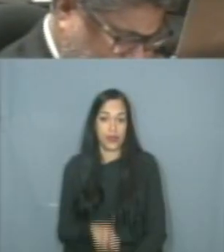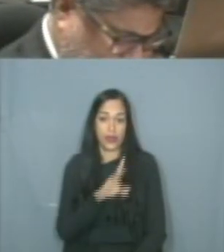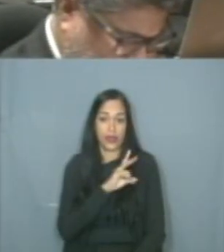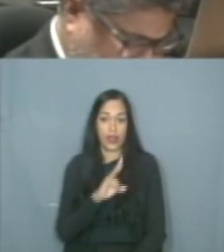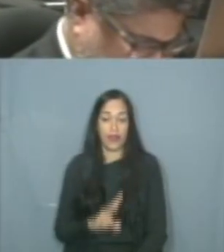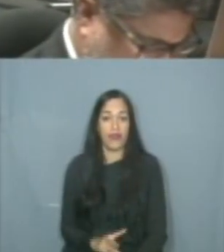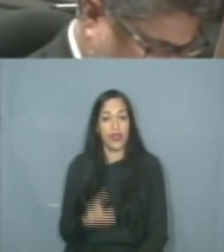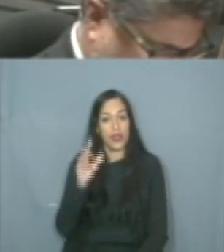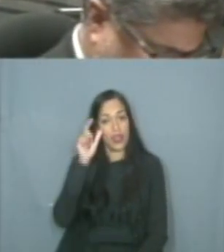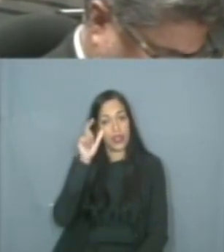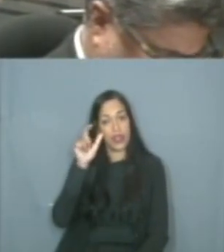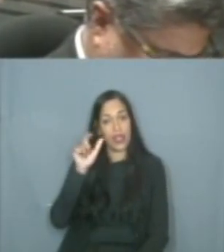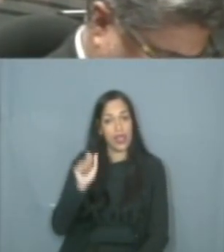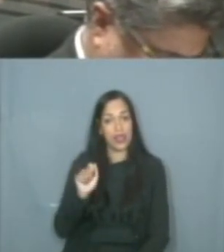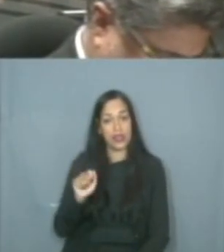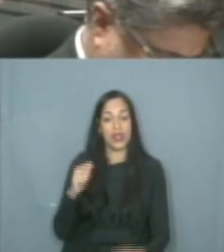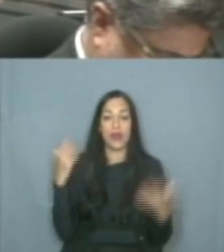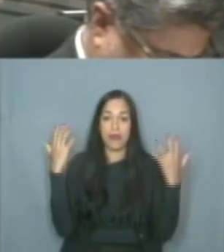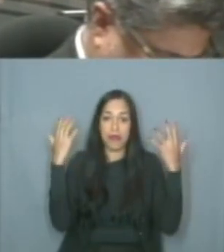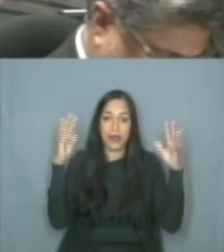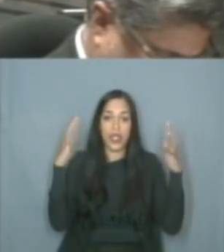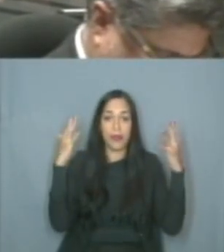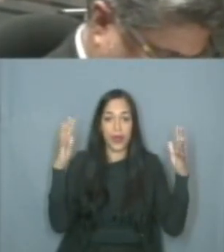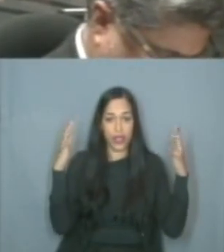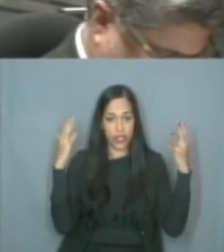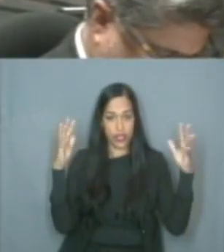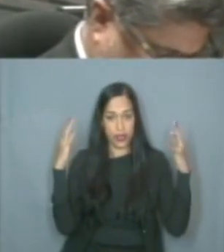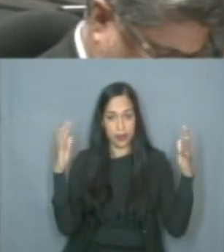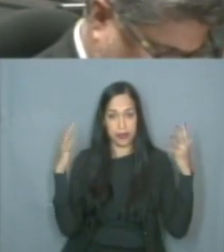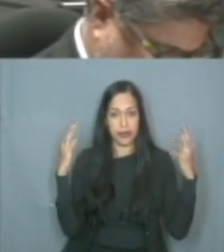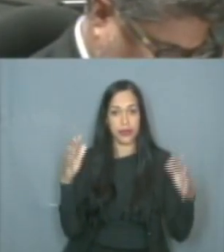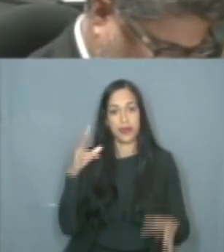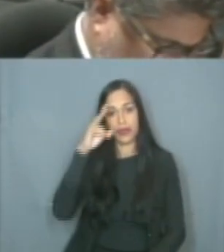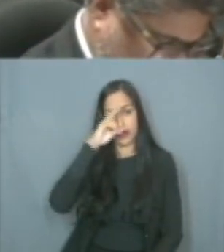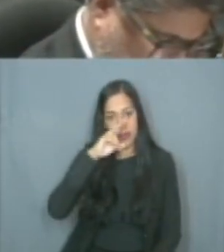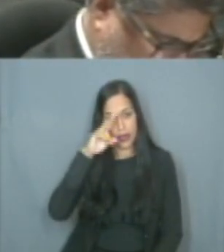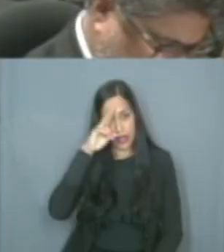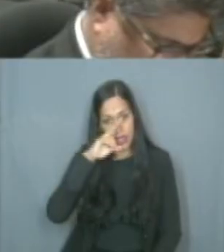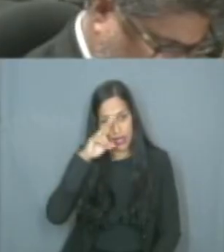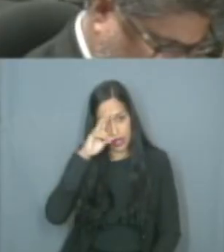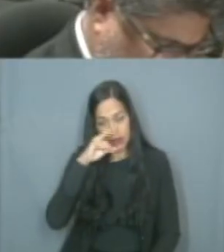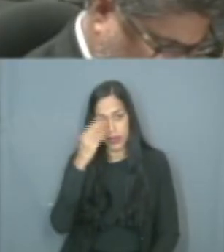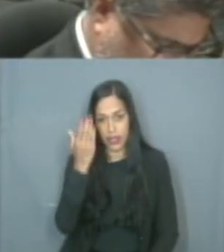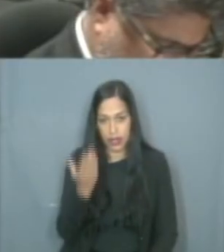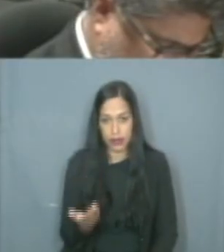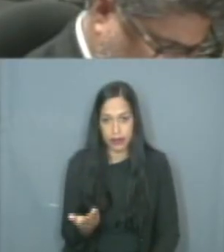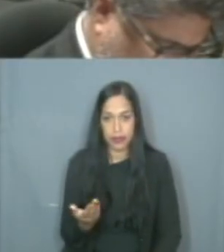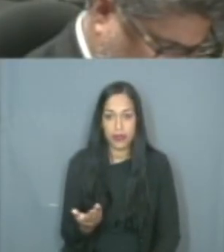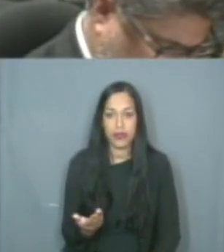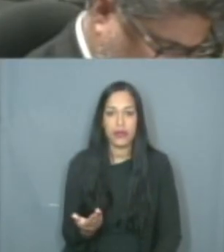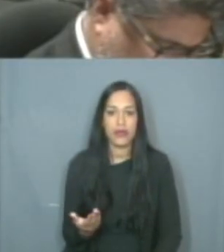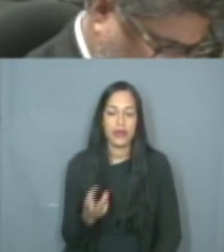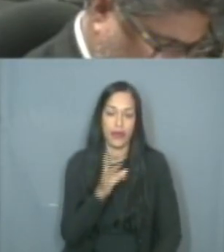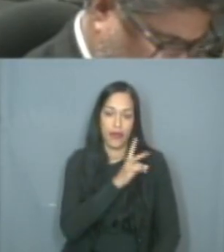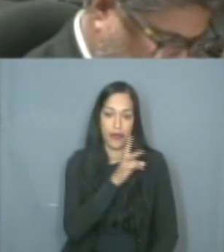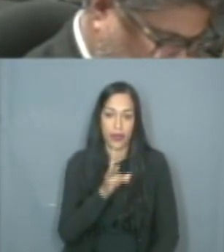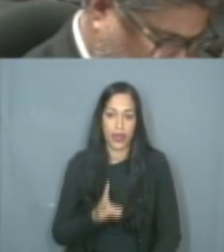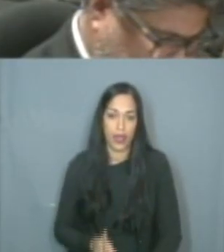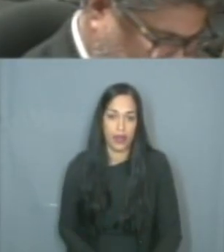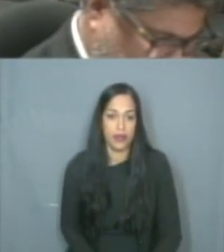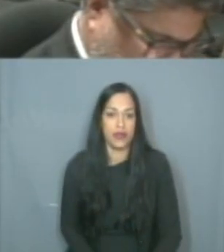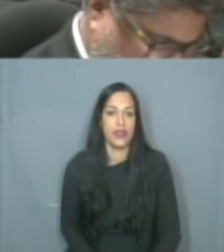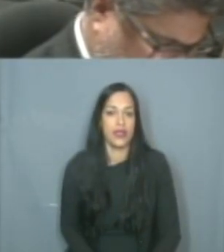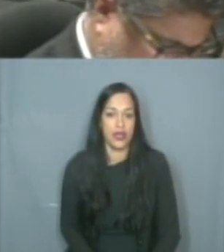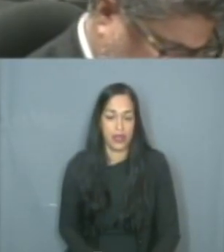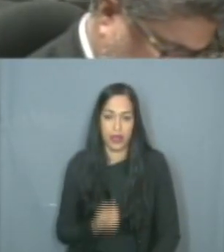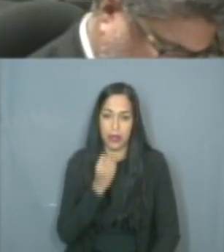Vereadora Ana Lúcia, eu quero parabenizar Vossa Excelência, lembrar inclusive que a senhora vereadora conduz